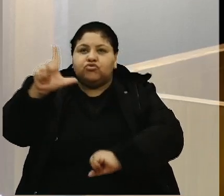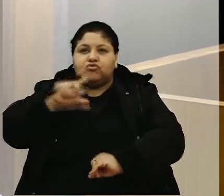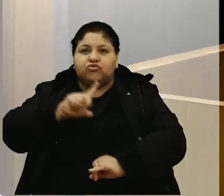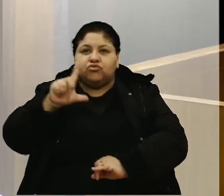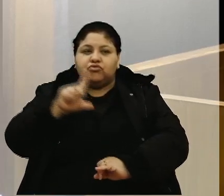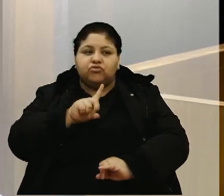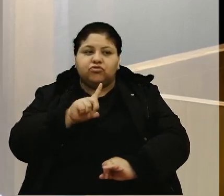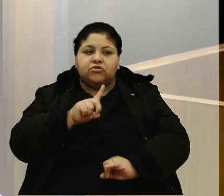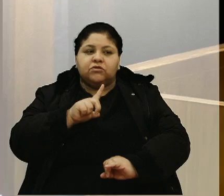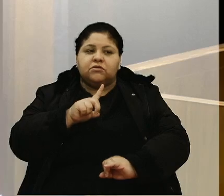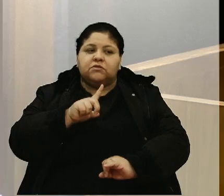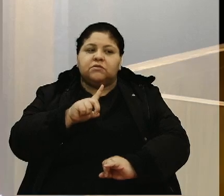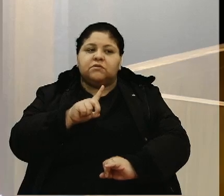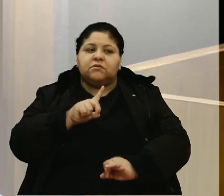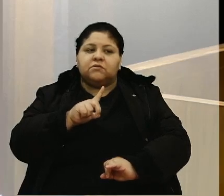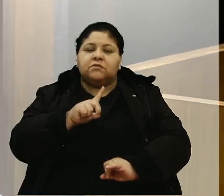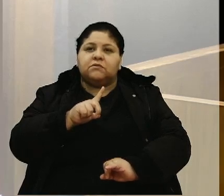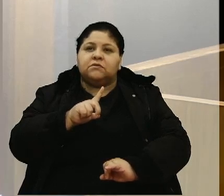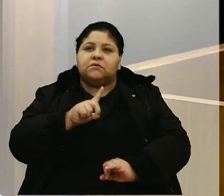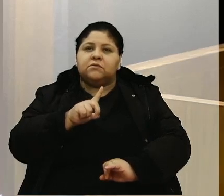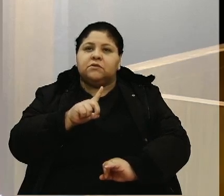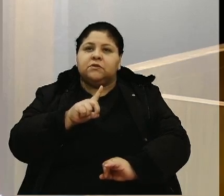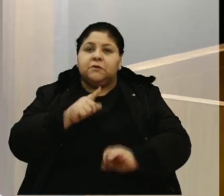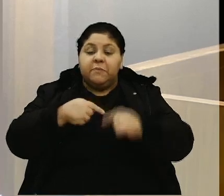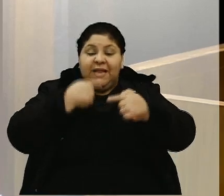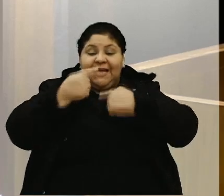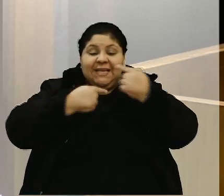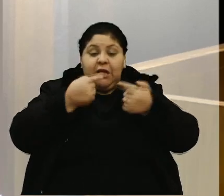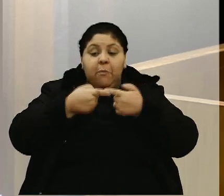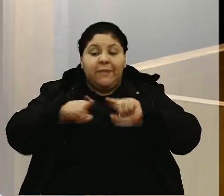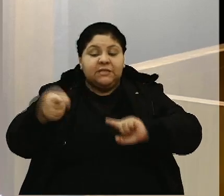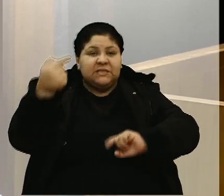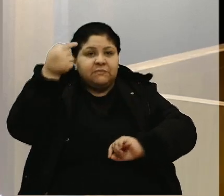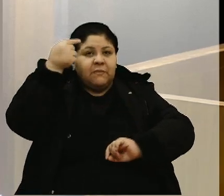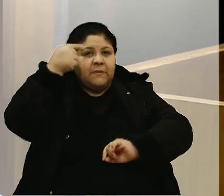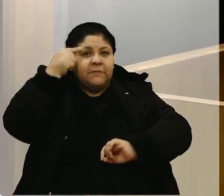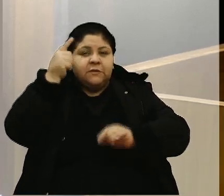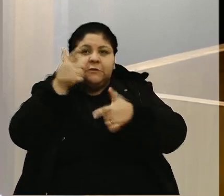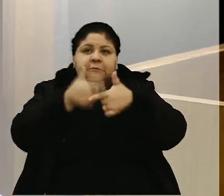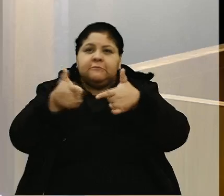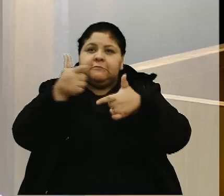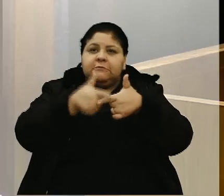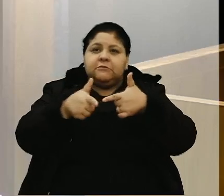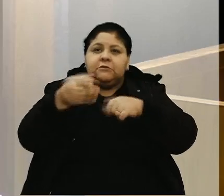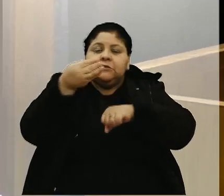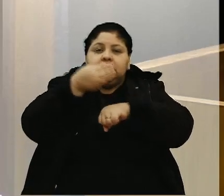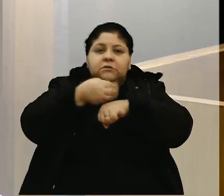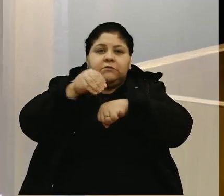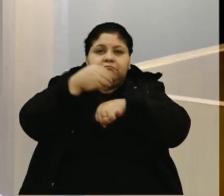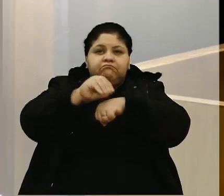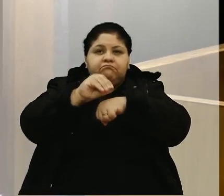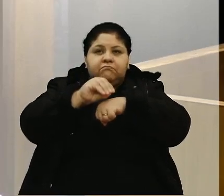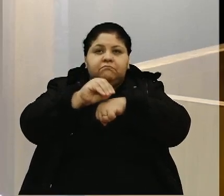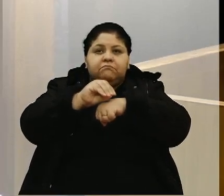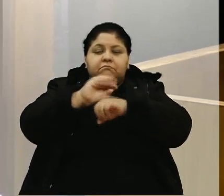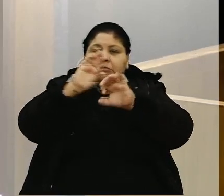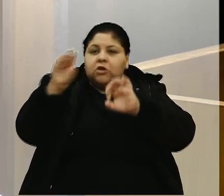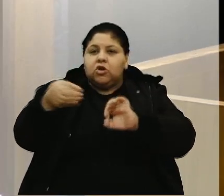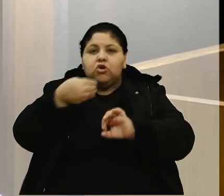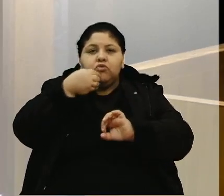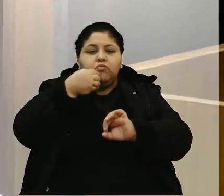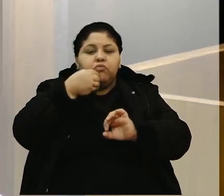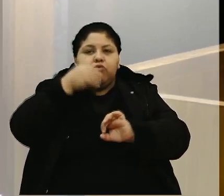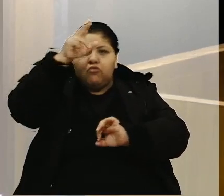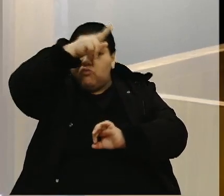essa postura de não fazer a crítica pela crítica, mas de pensar no problema e sugerir uma solução, certamente o nosso